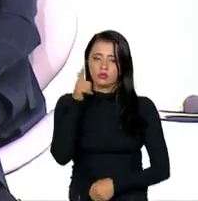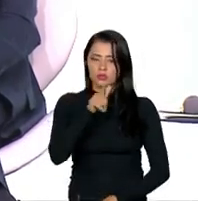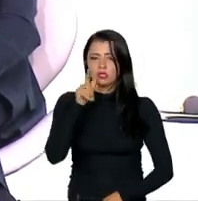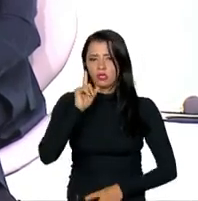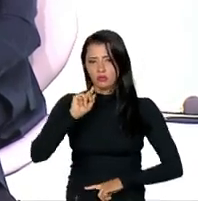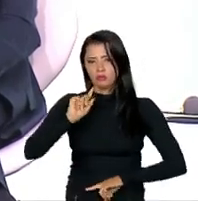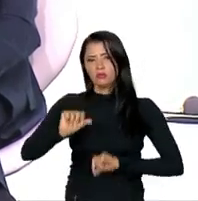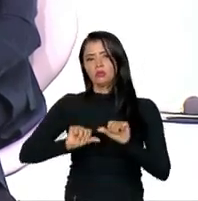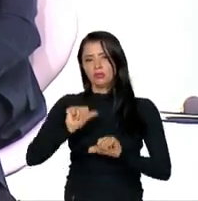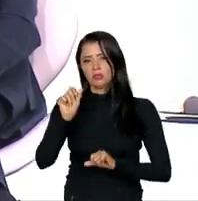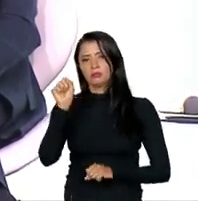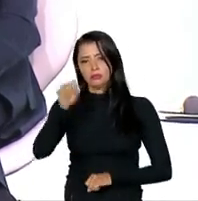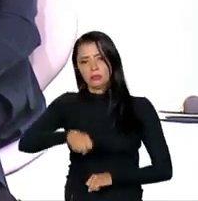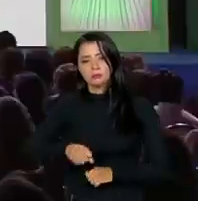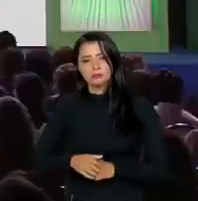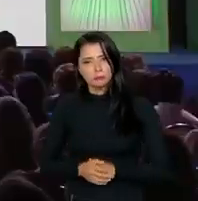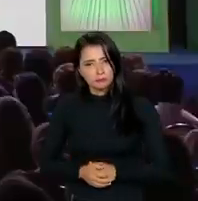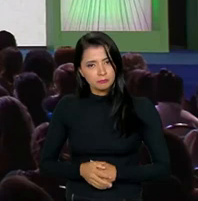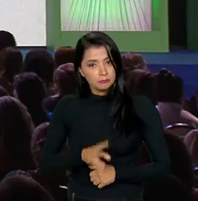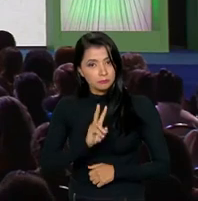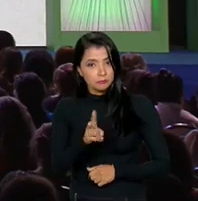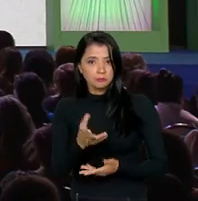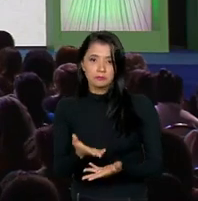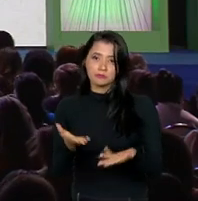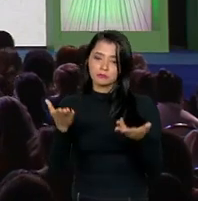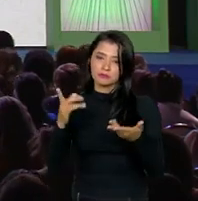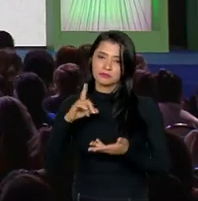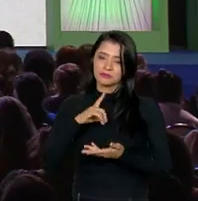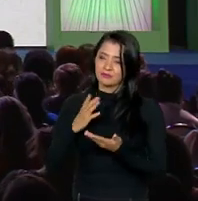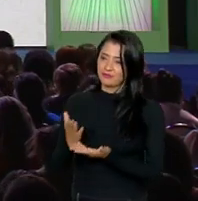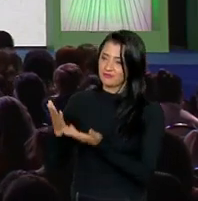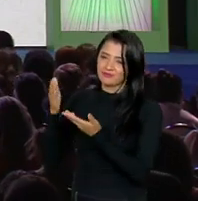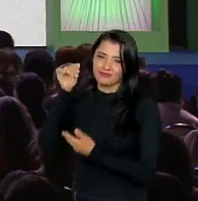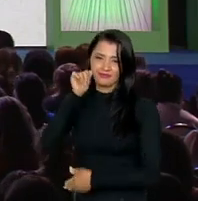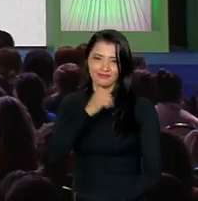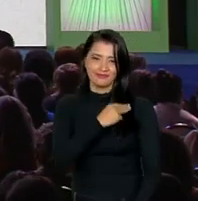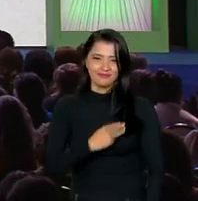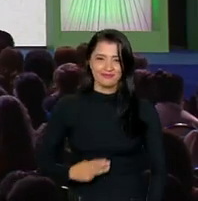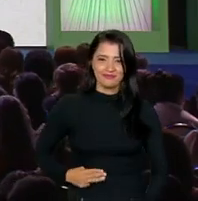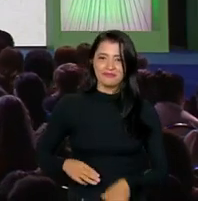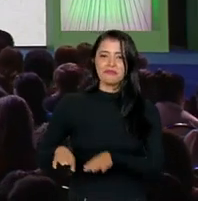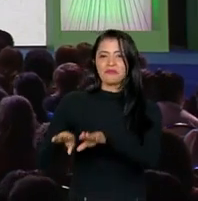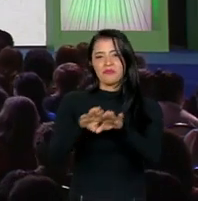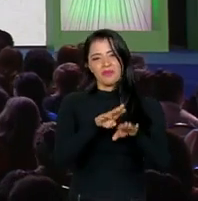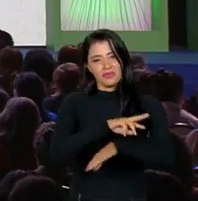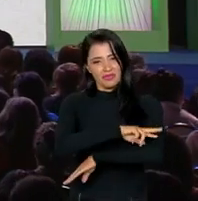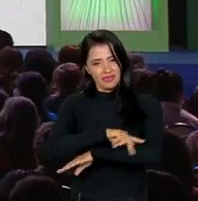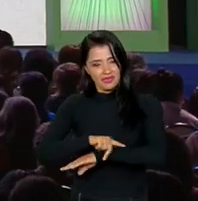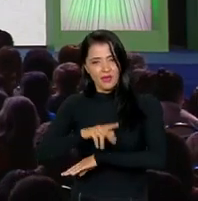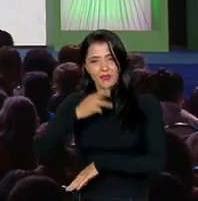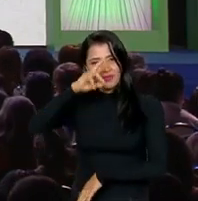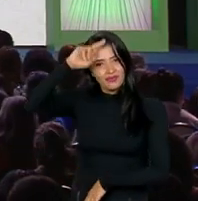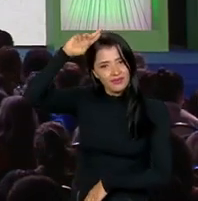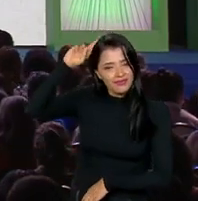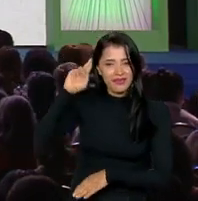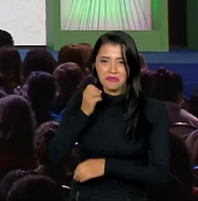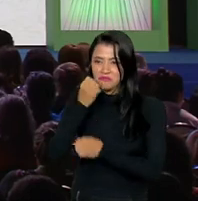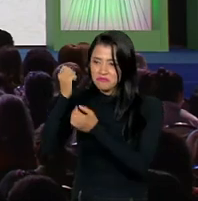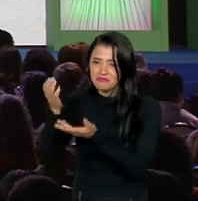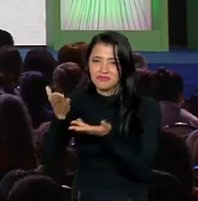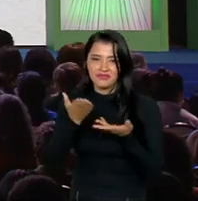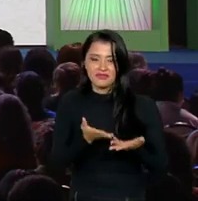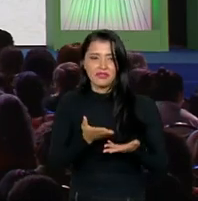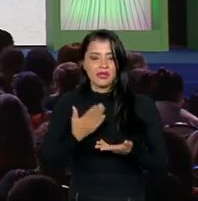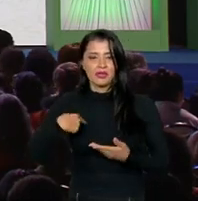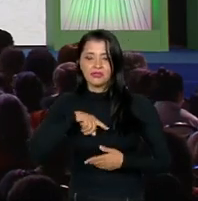realidade. Então, seguindo aqui, nós temos agora a nossa ministra da Igualdade Racial, Nielly Franco. Seja bem-vinda. Está todo